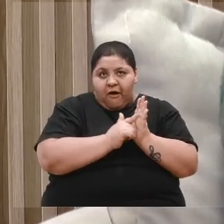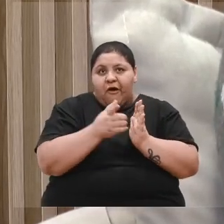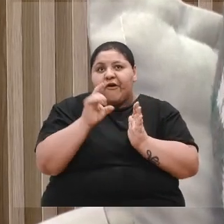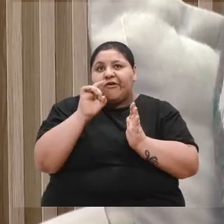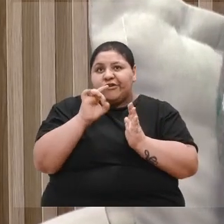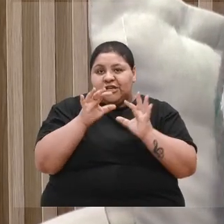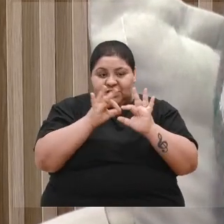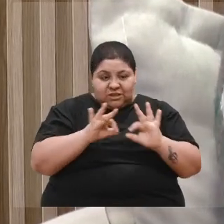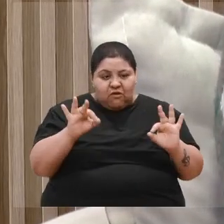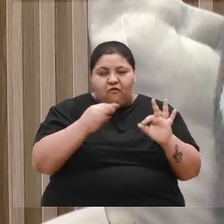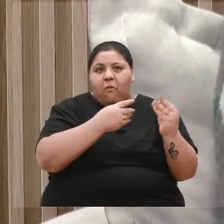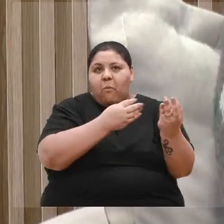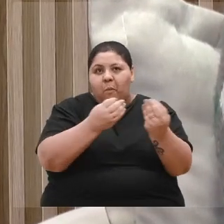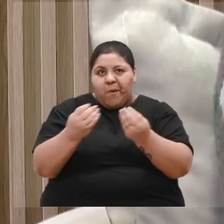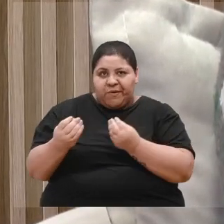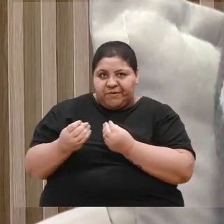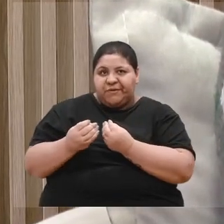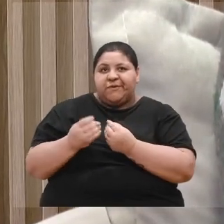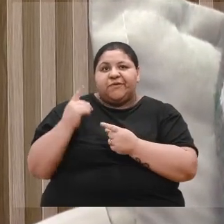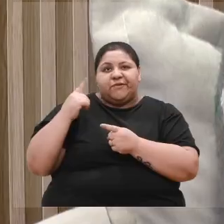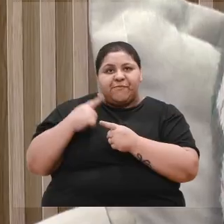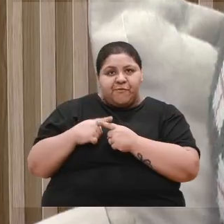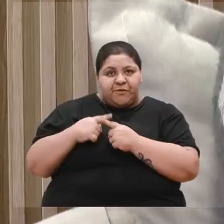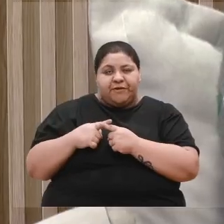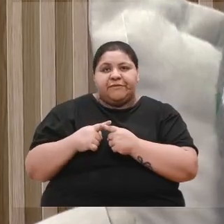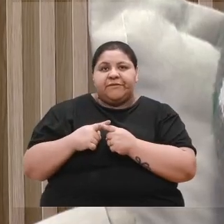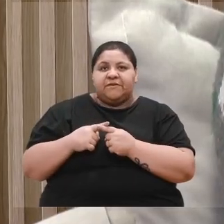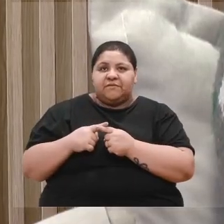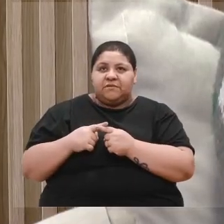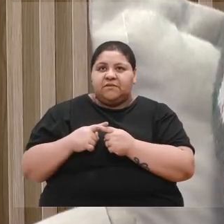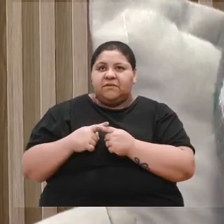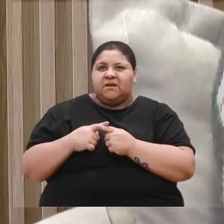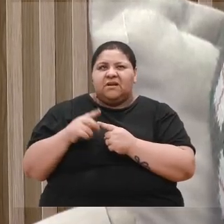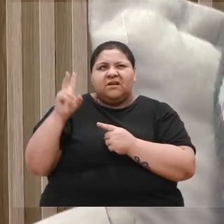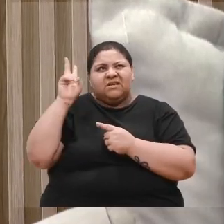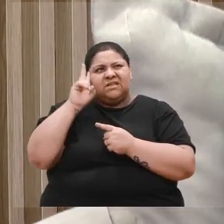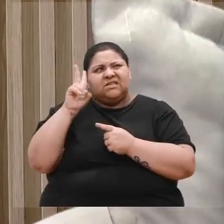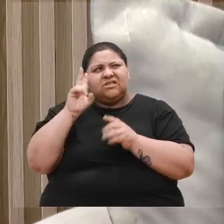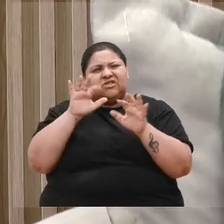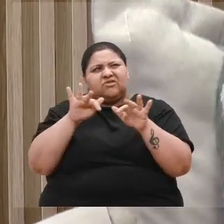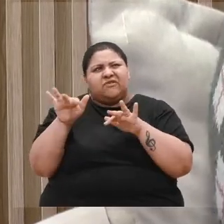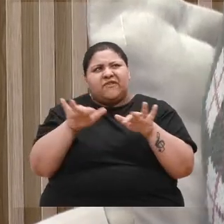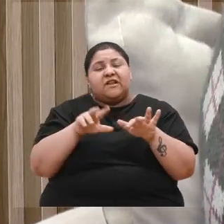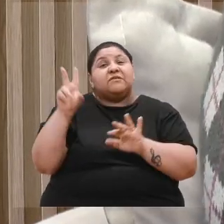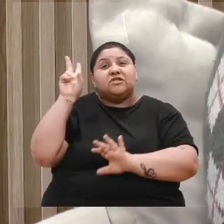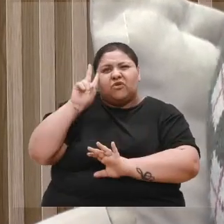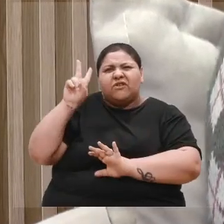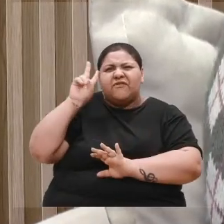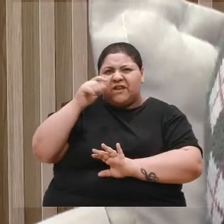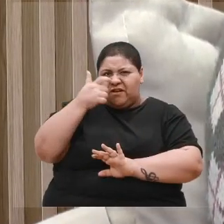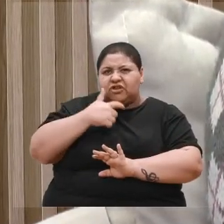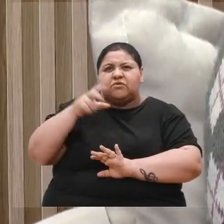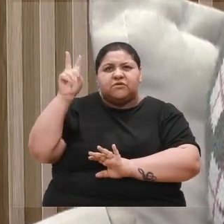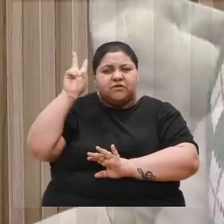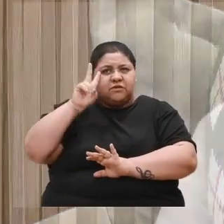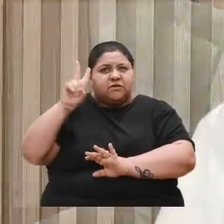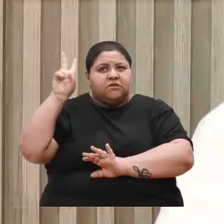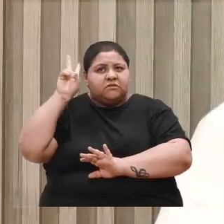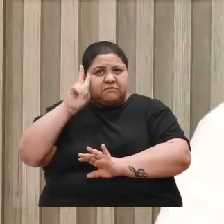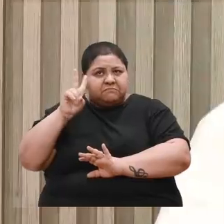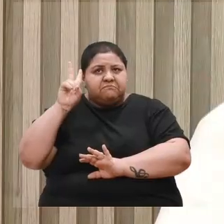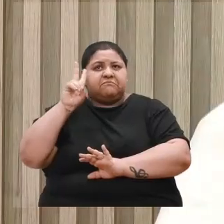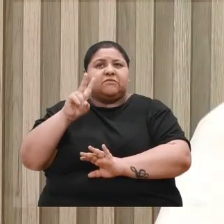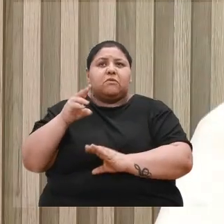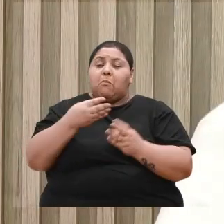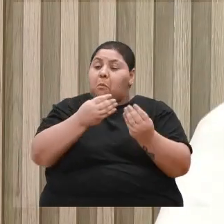E a gente salvou muita coisa daí. Sim. Porque foi... Não me lembro se foi no final de semana, numa segunda-feira, se eu não me engano. Quanta coisa se perdeu,